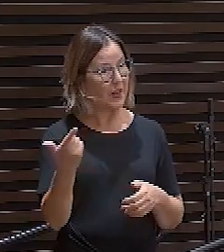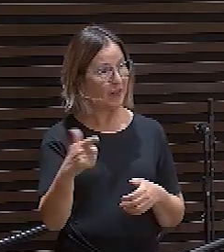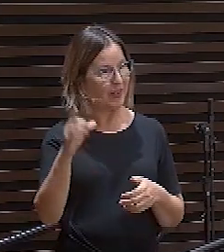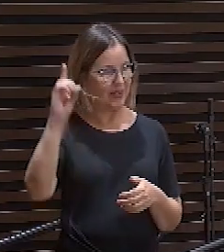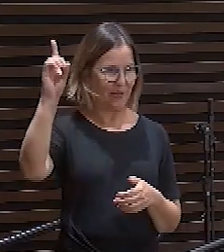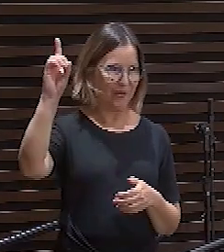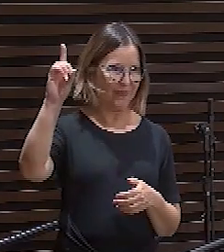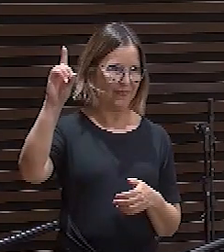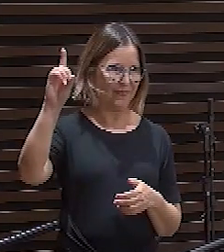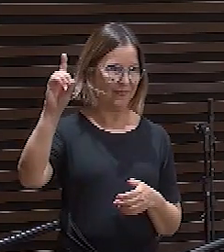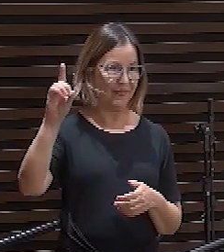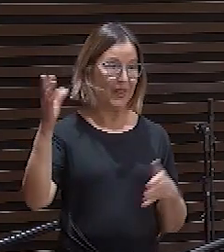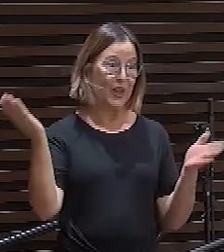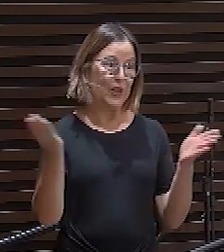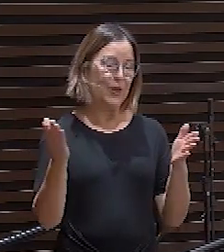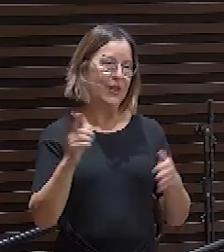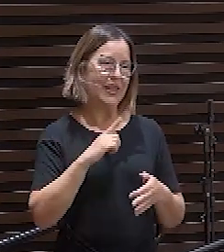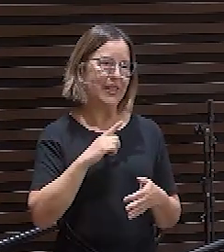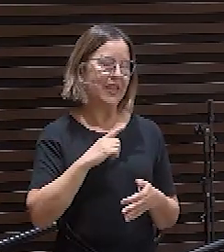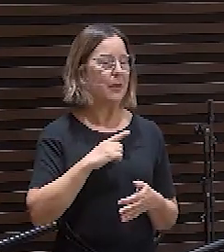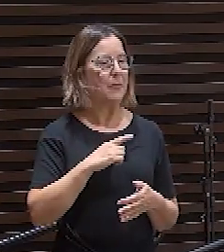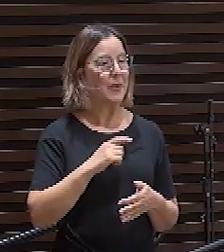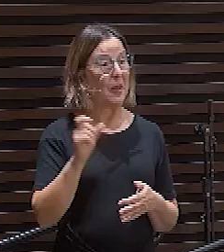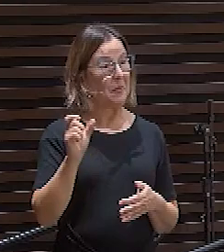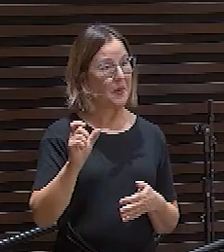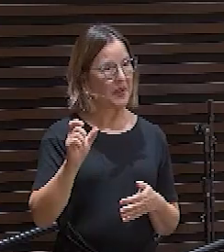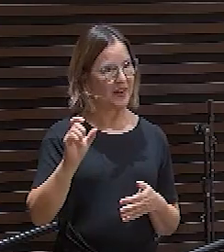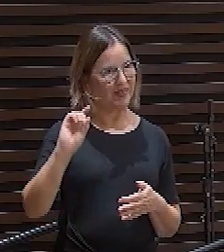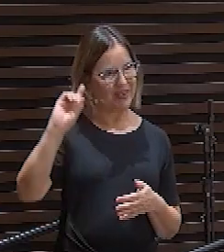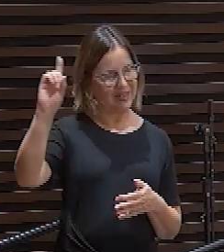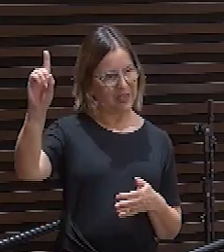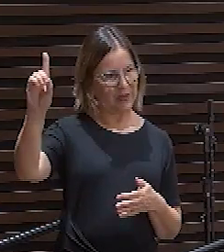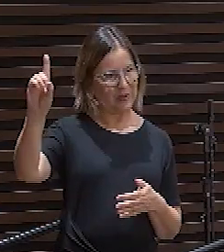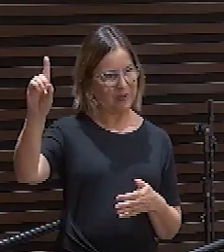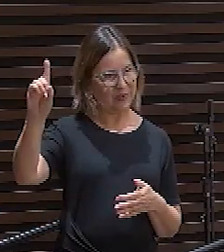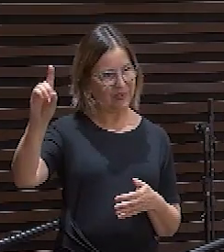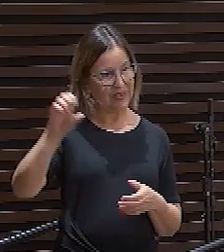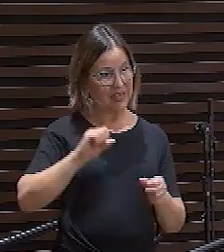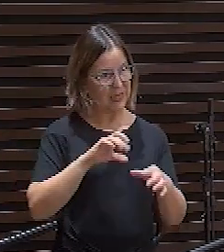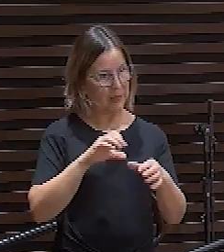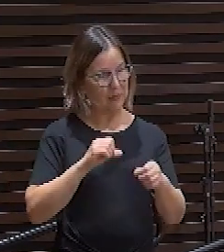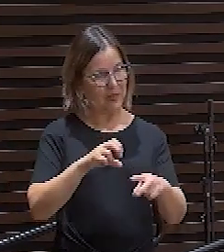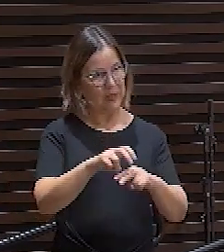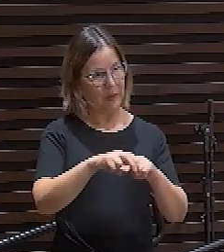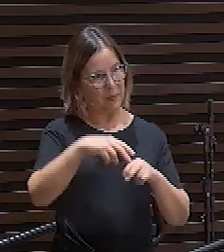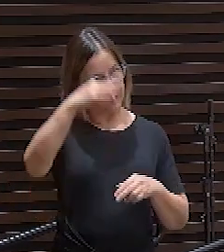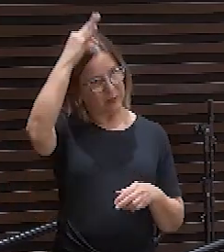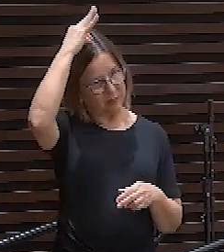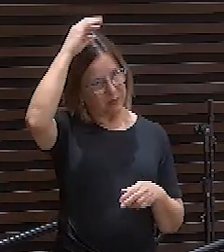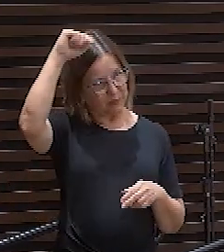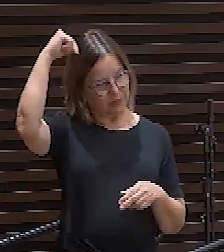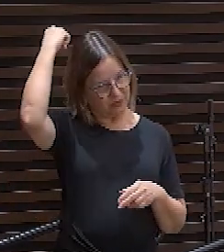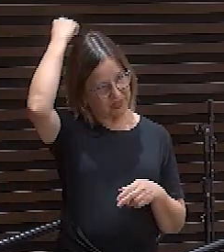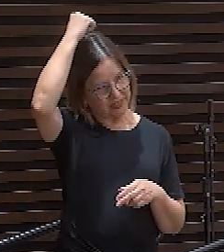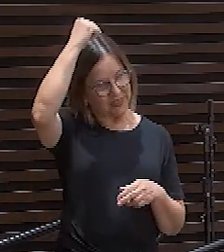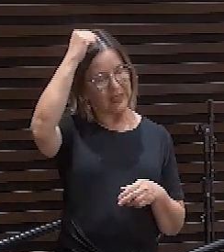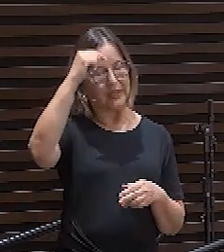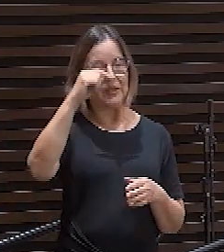inspirada pelo Espírito Santo, que é os ensinamentos dos apóstolos, que está na palavra de